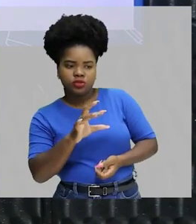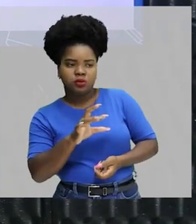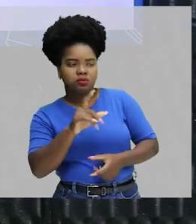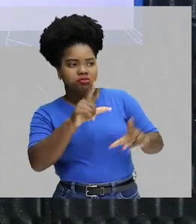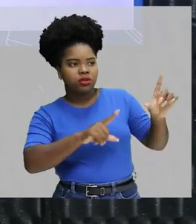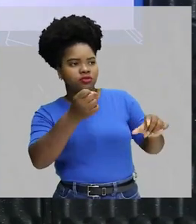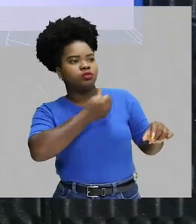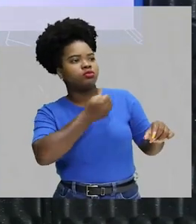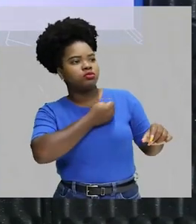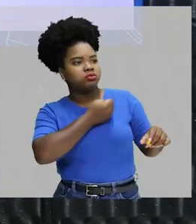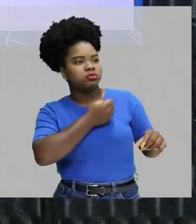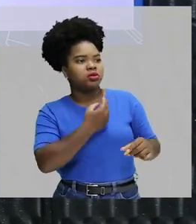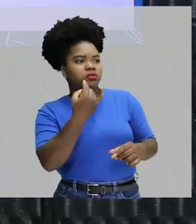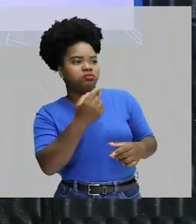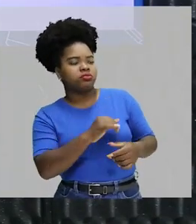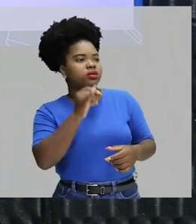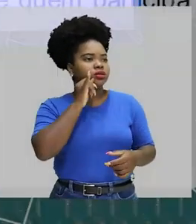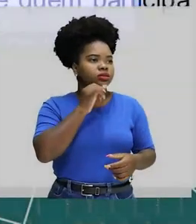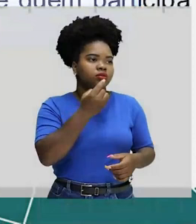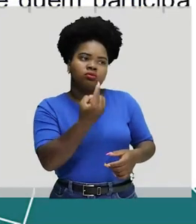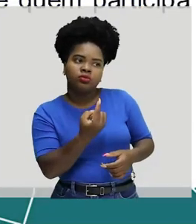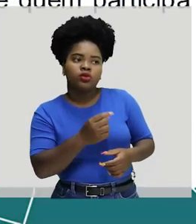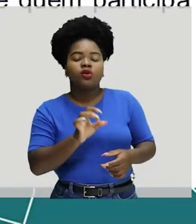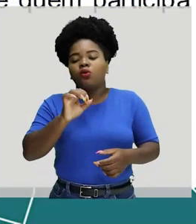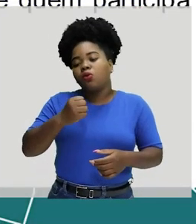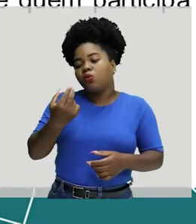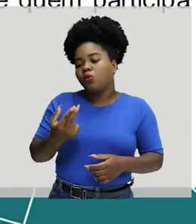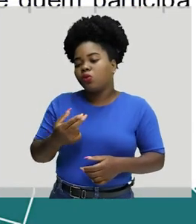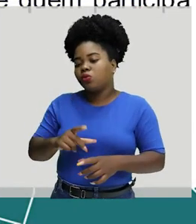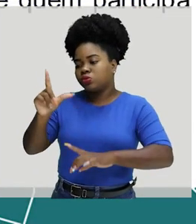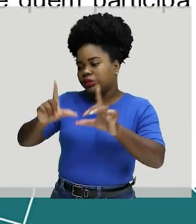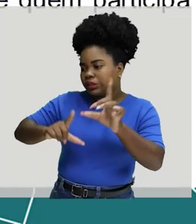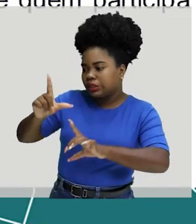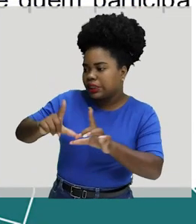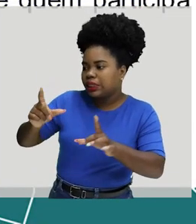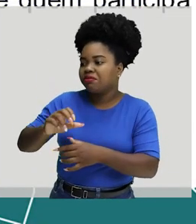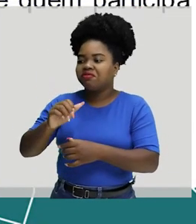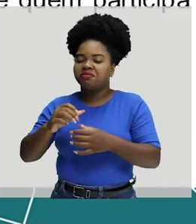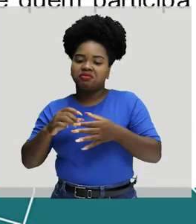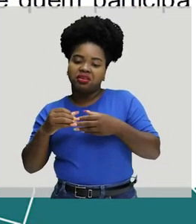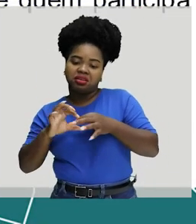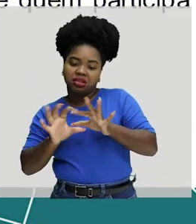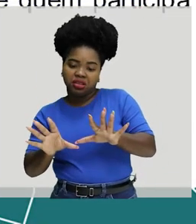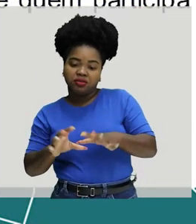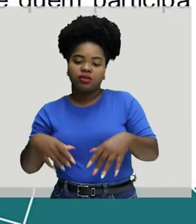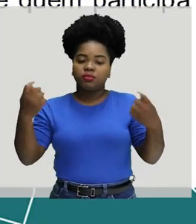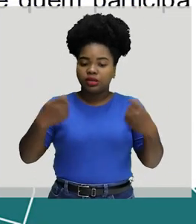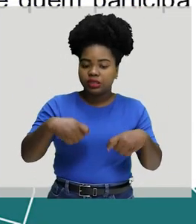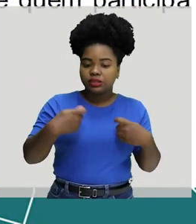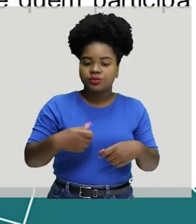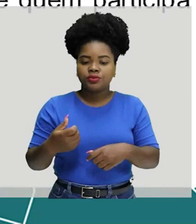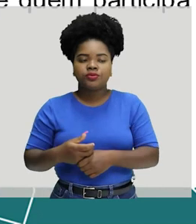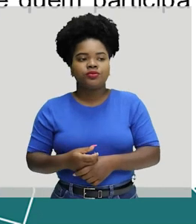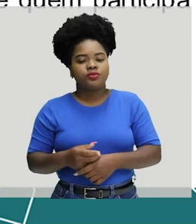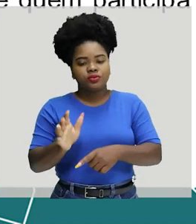tal eu não tenho olhar só e TV tal eu preciso assistir a